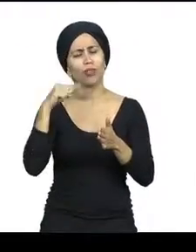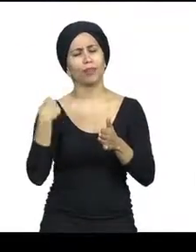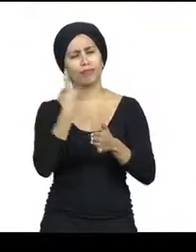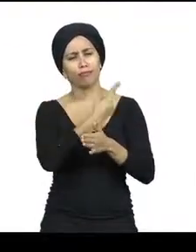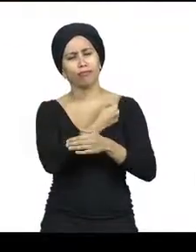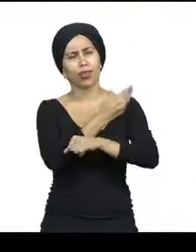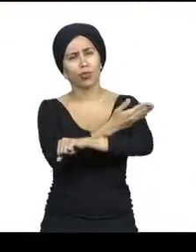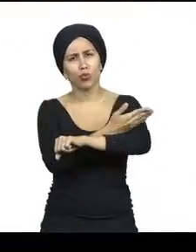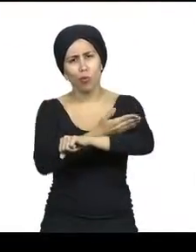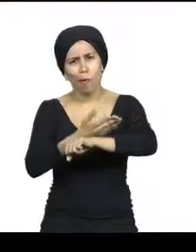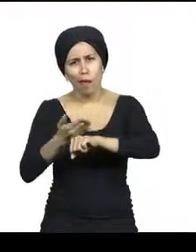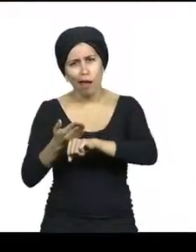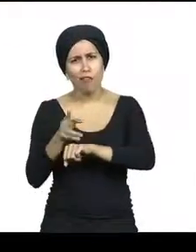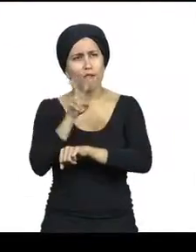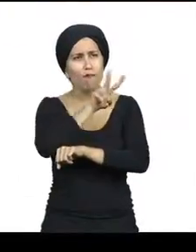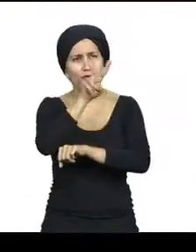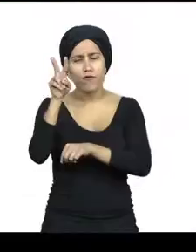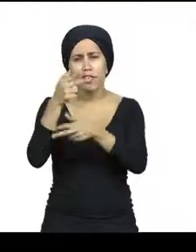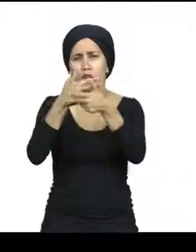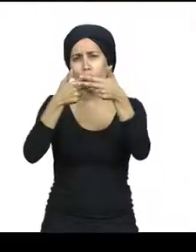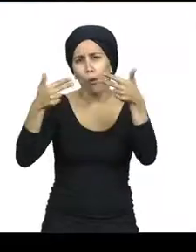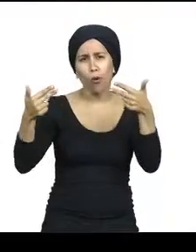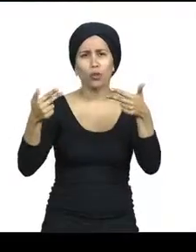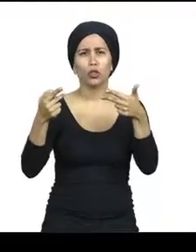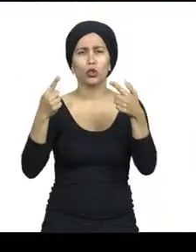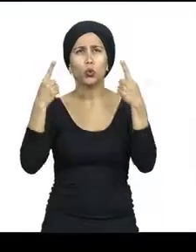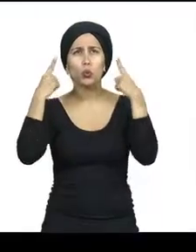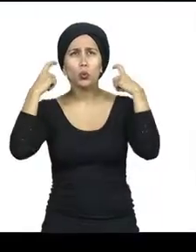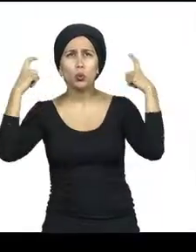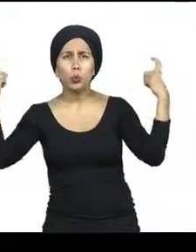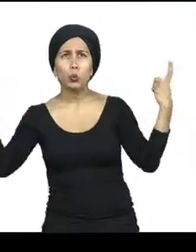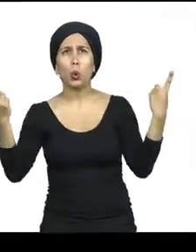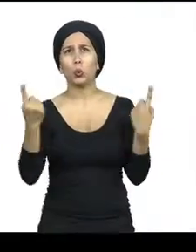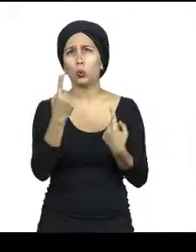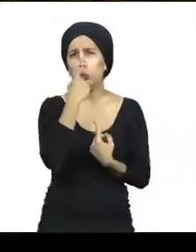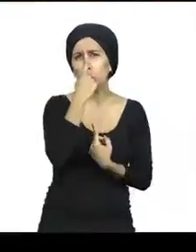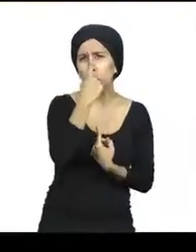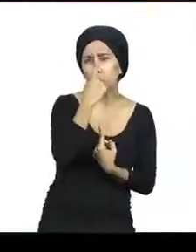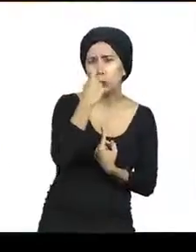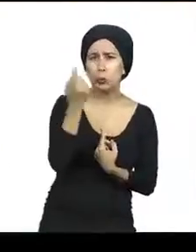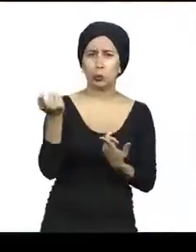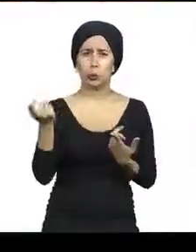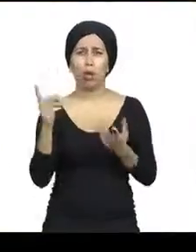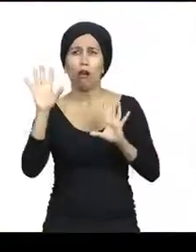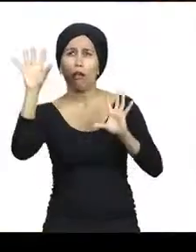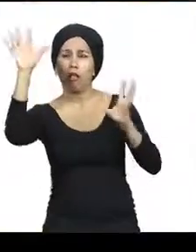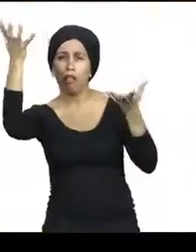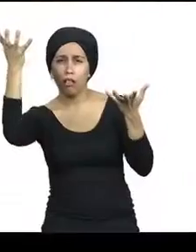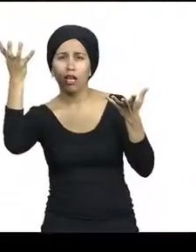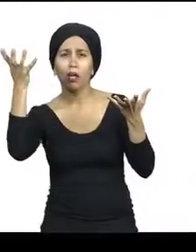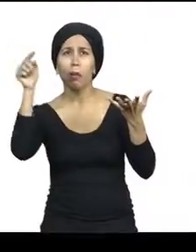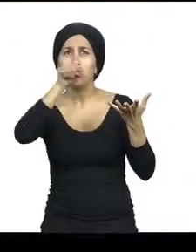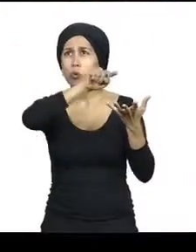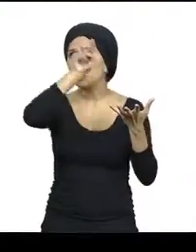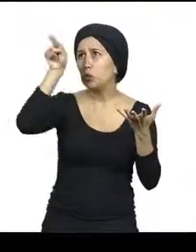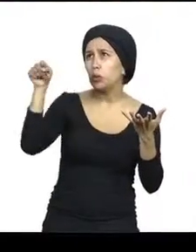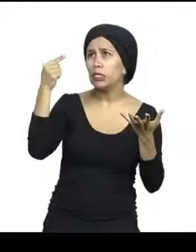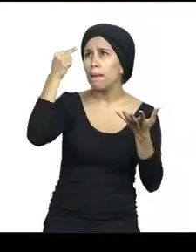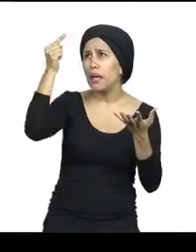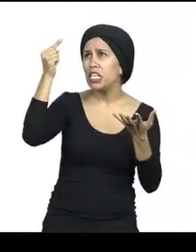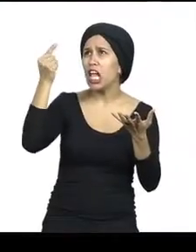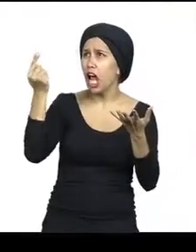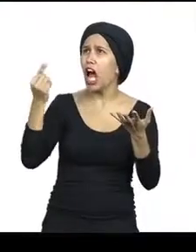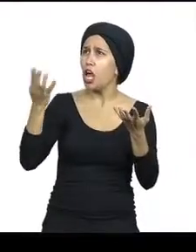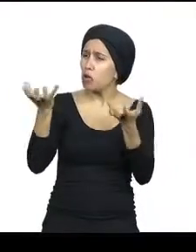acostumados a avaliar fatores como poluição, umidade do ar, clima e nível de ruídos como determinantes para uma vida boa